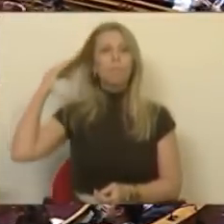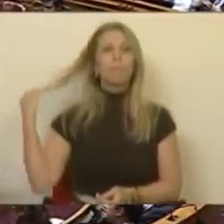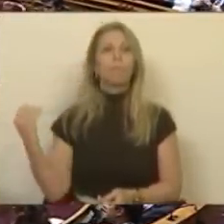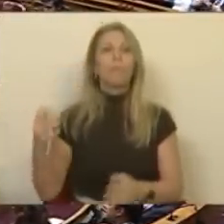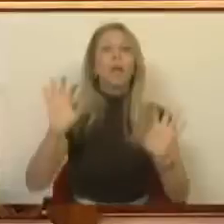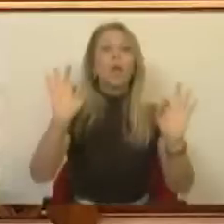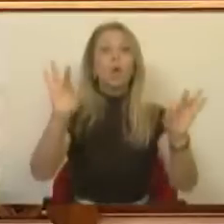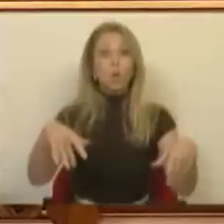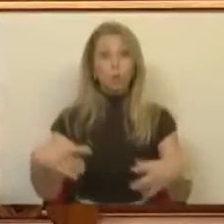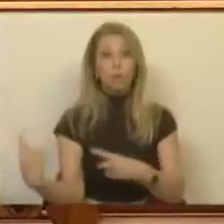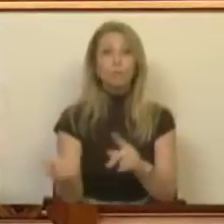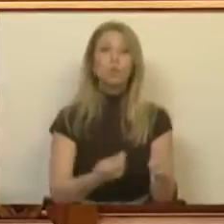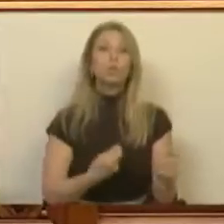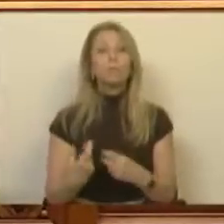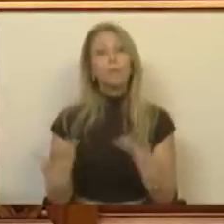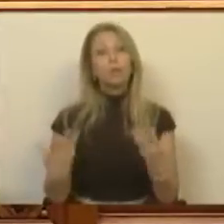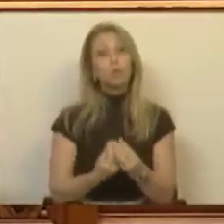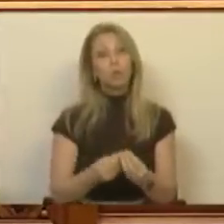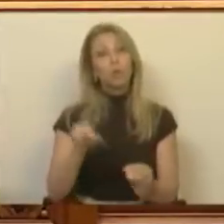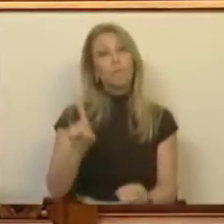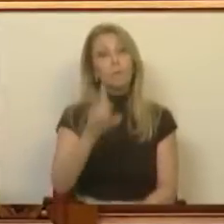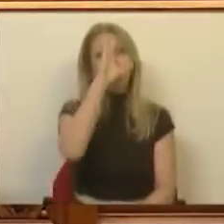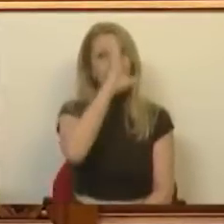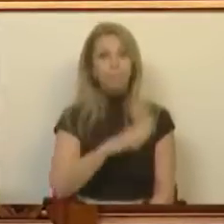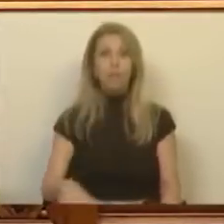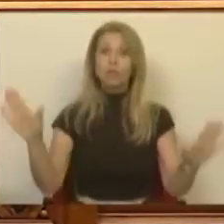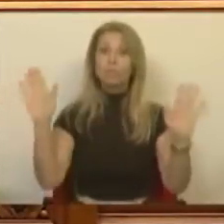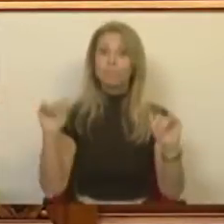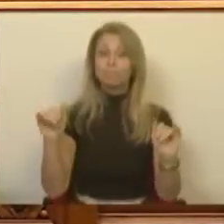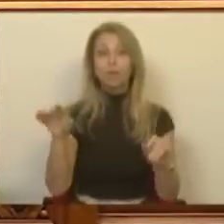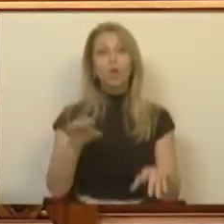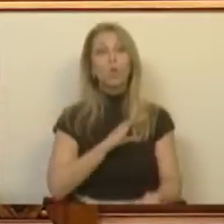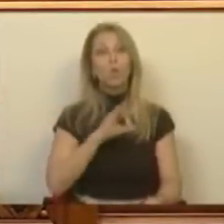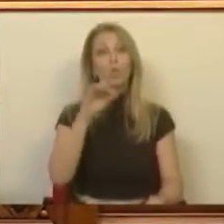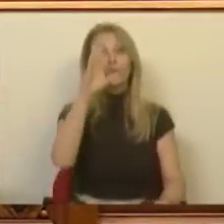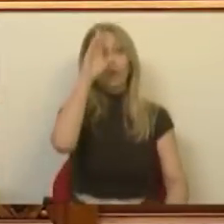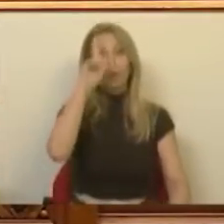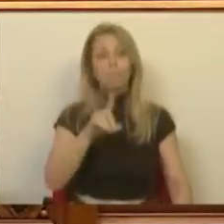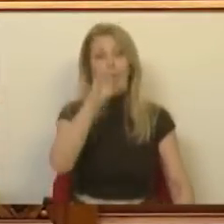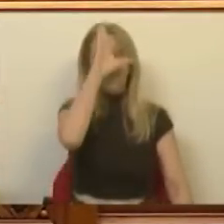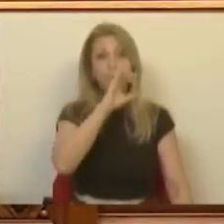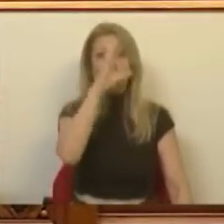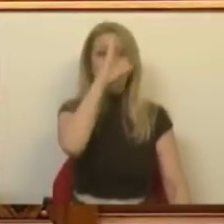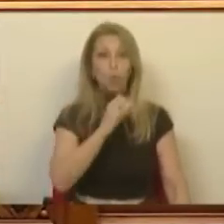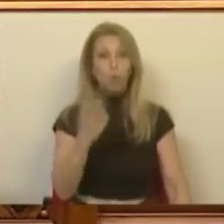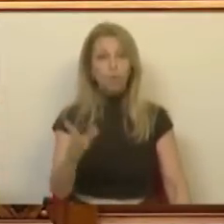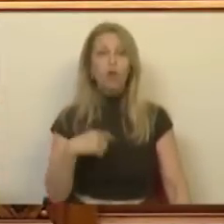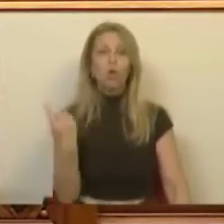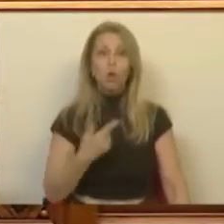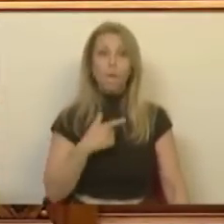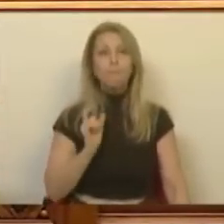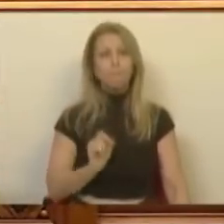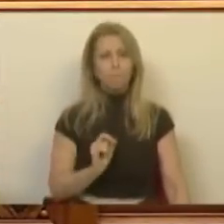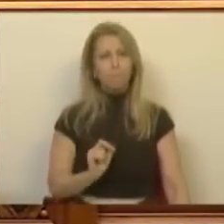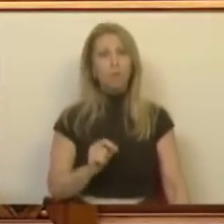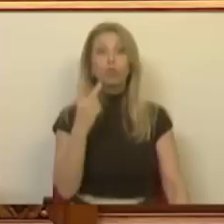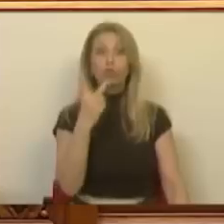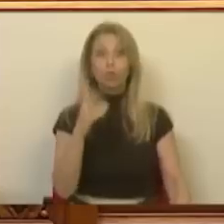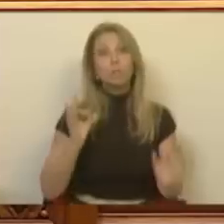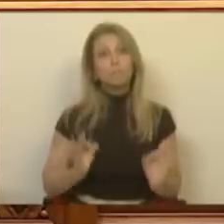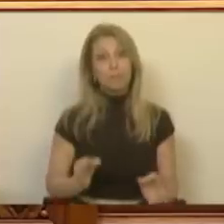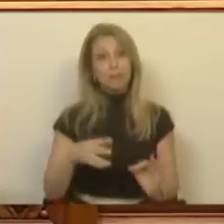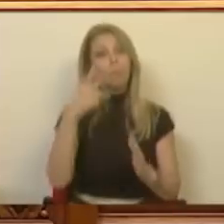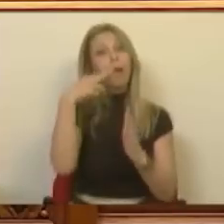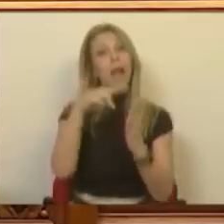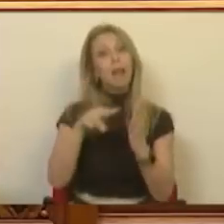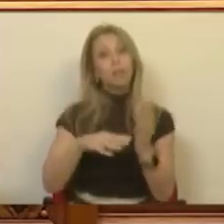concluímos assim o debate com isto despedimos do primeiro-ministro e do seu governo nós ainda precisamos de 2 minutos para a leitura dos expediente